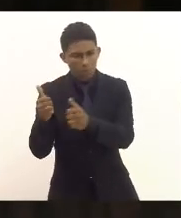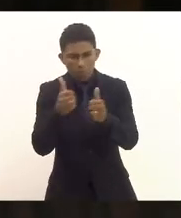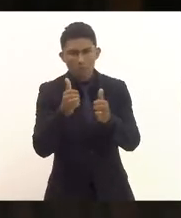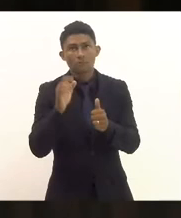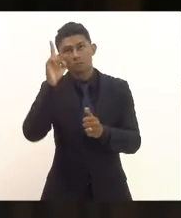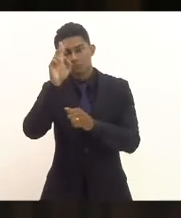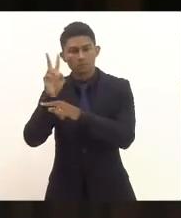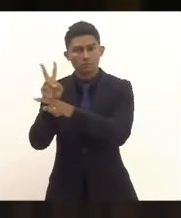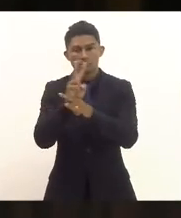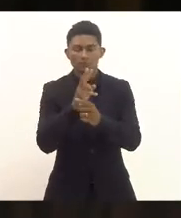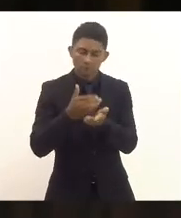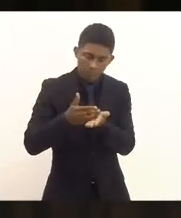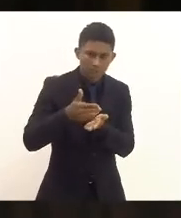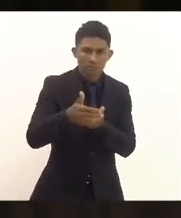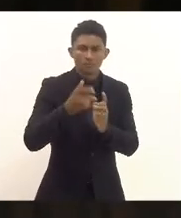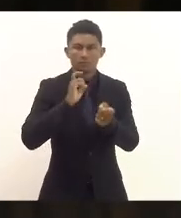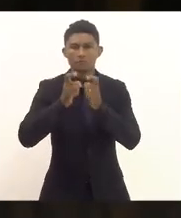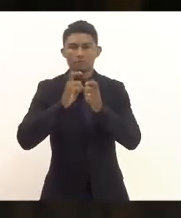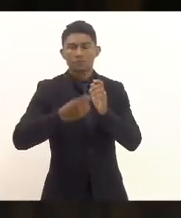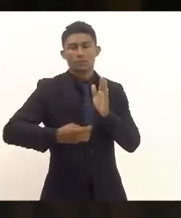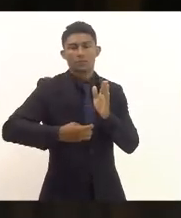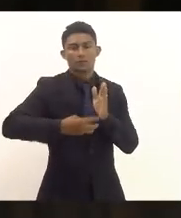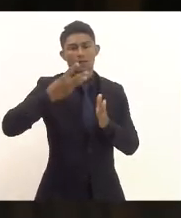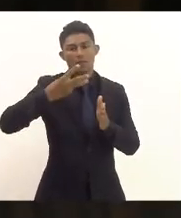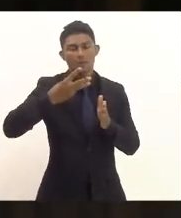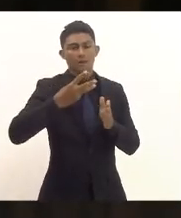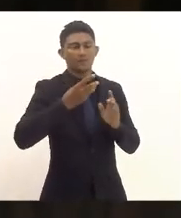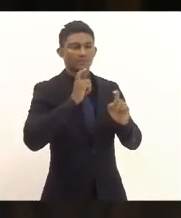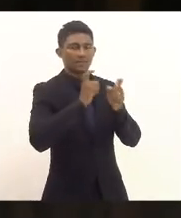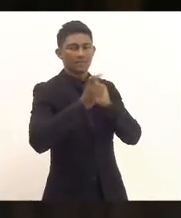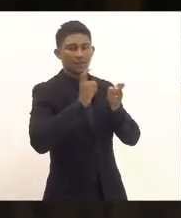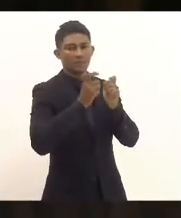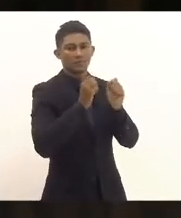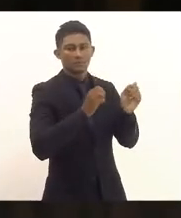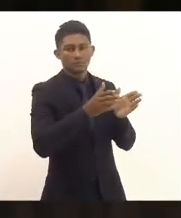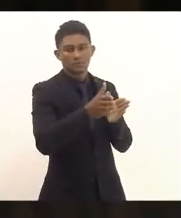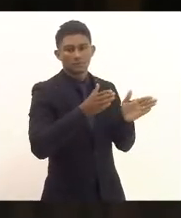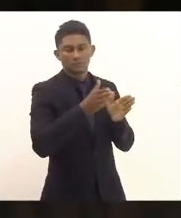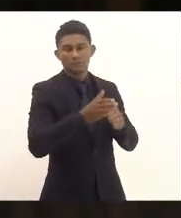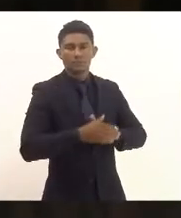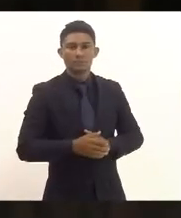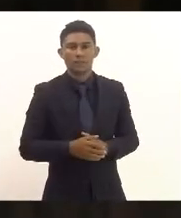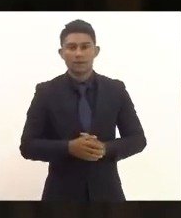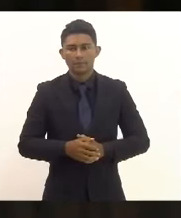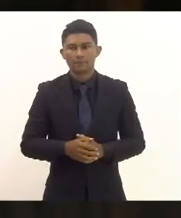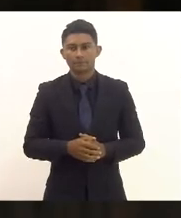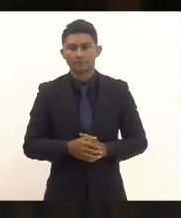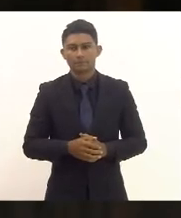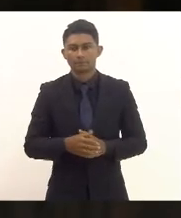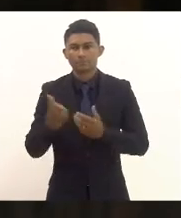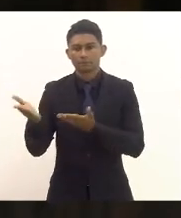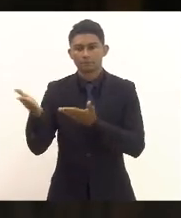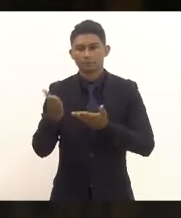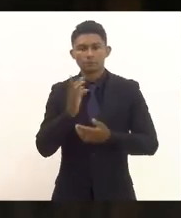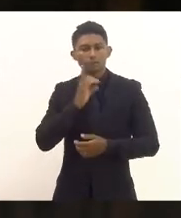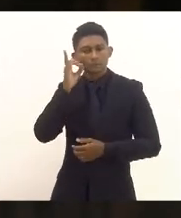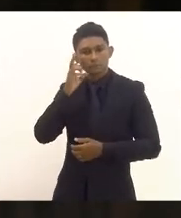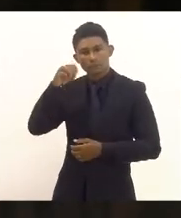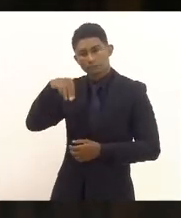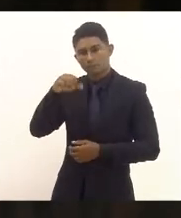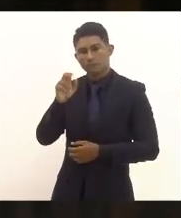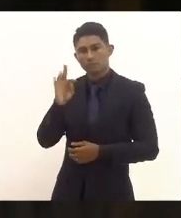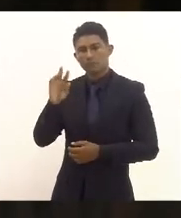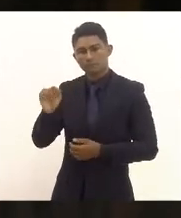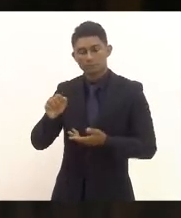temos o nosso trabalho está aberta a 3ª sessão extraordinária do dia a presidência convida a deputada Martha Rocha